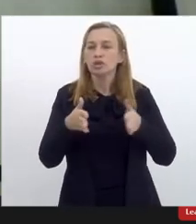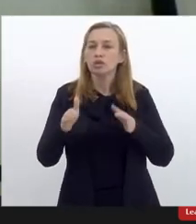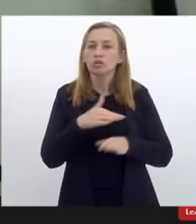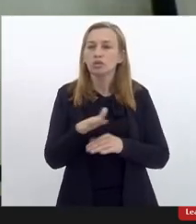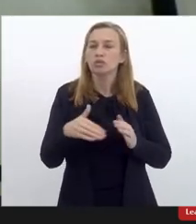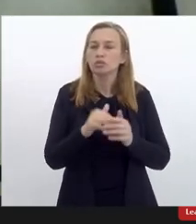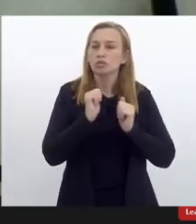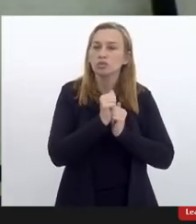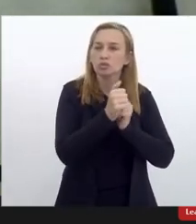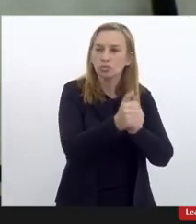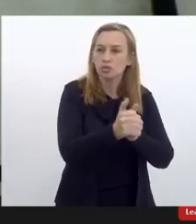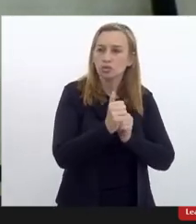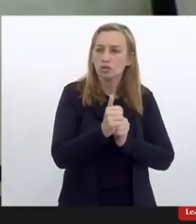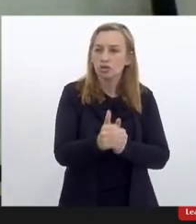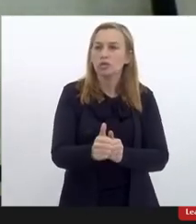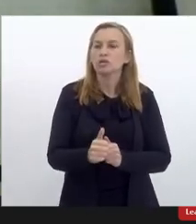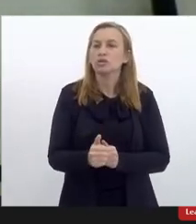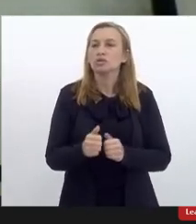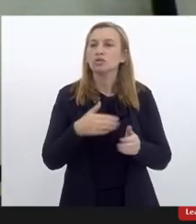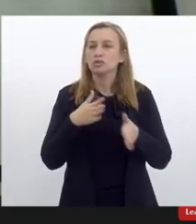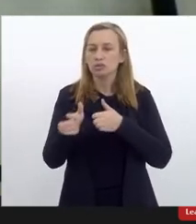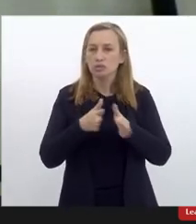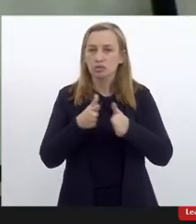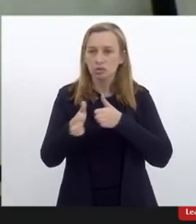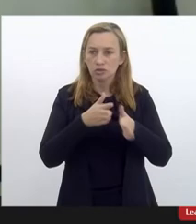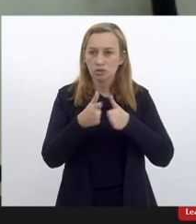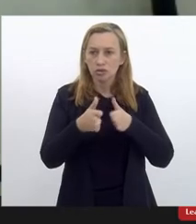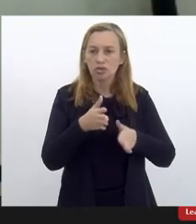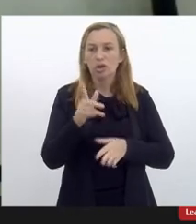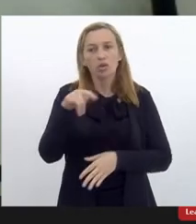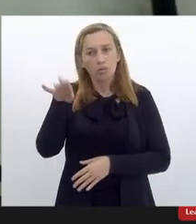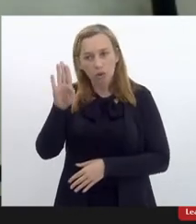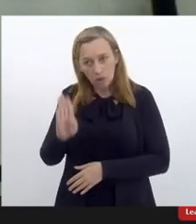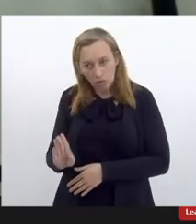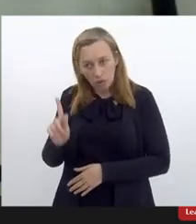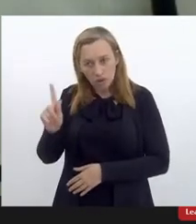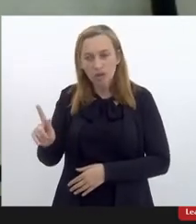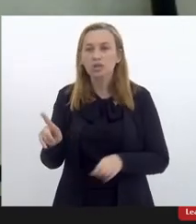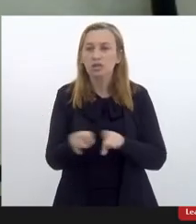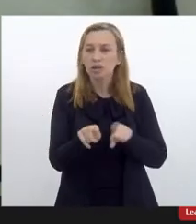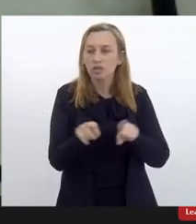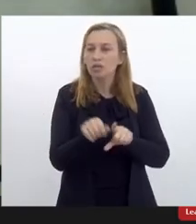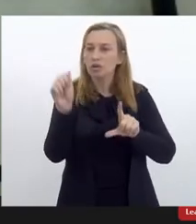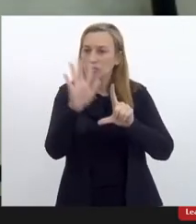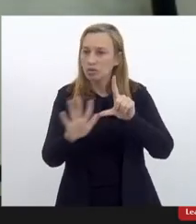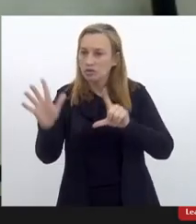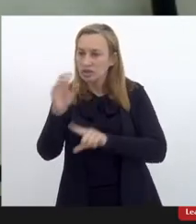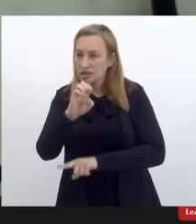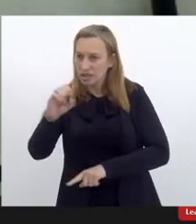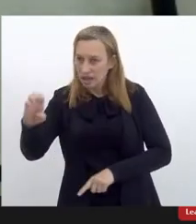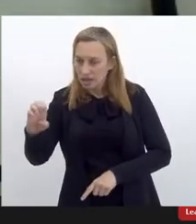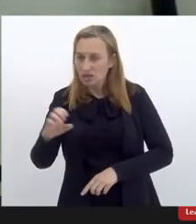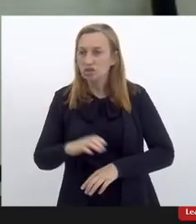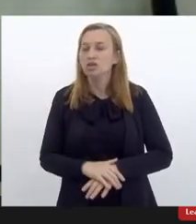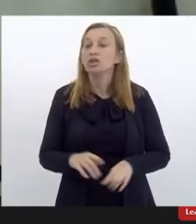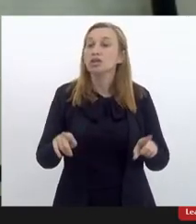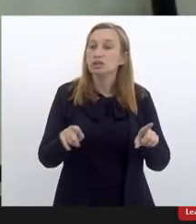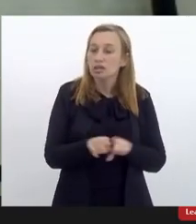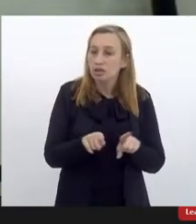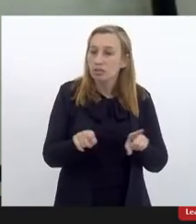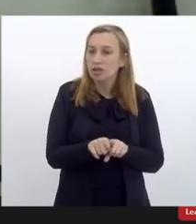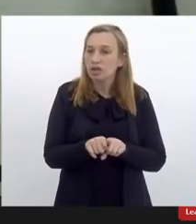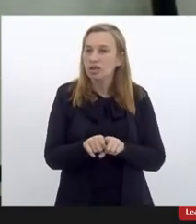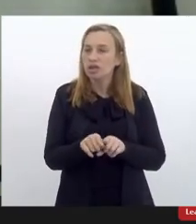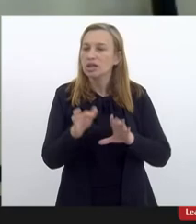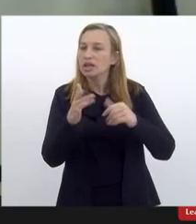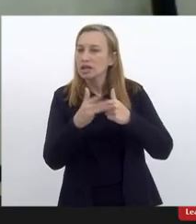o acompanhamento dos acessos ao blog e à plataforma do CCERJ. Montamos canais